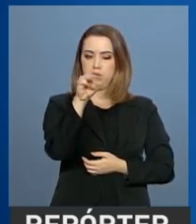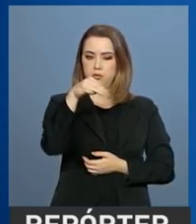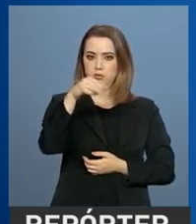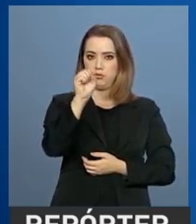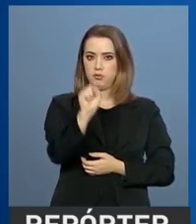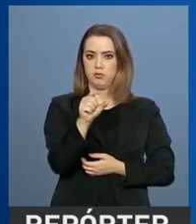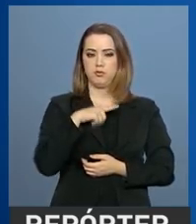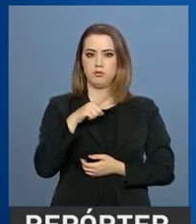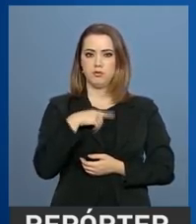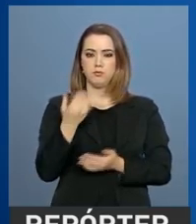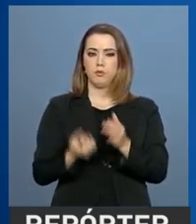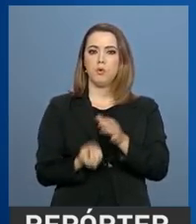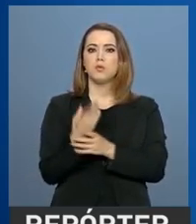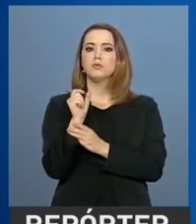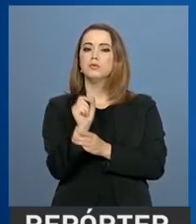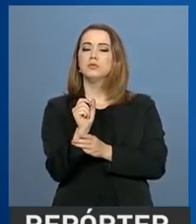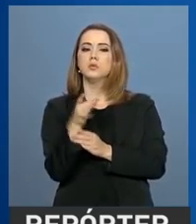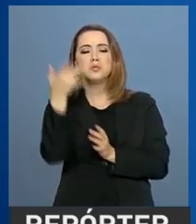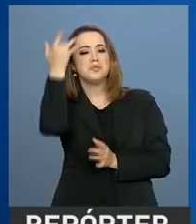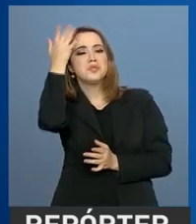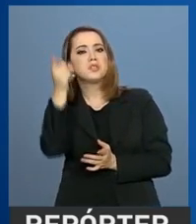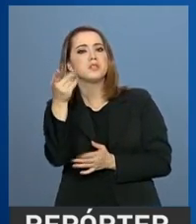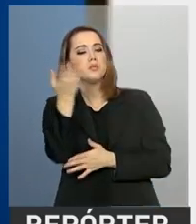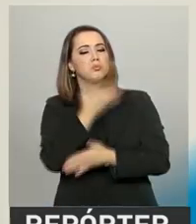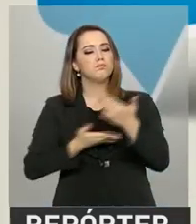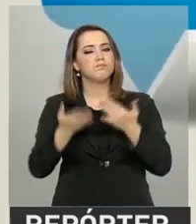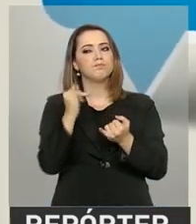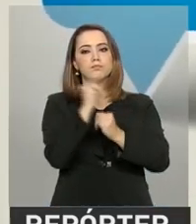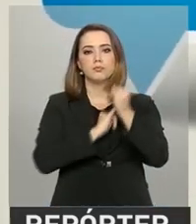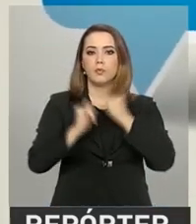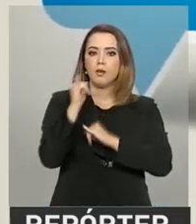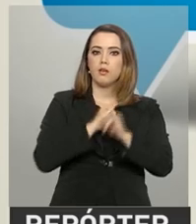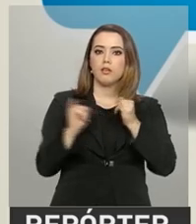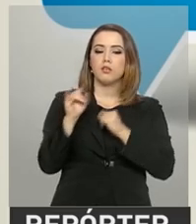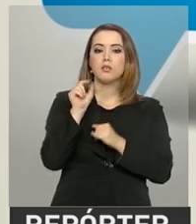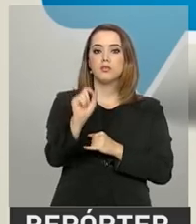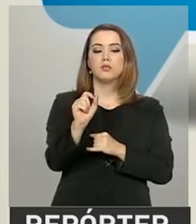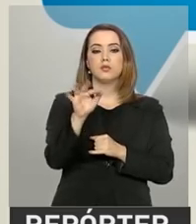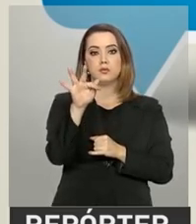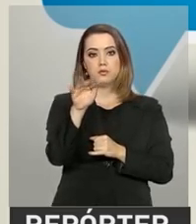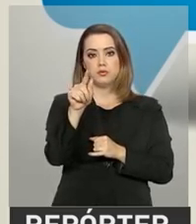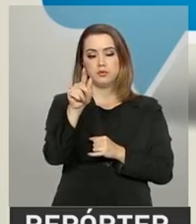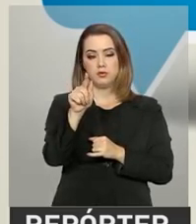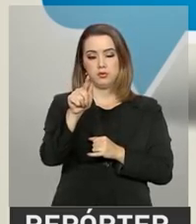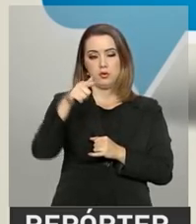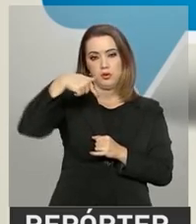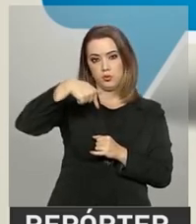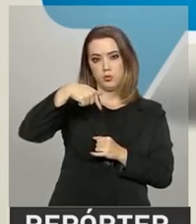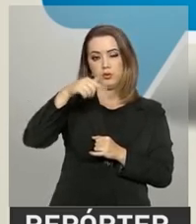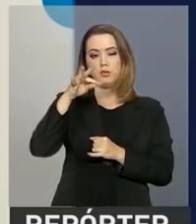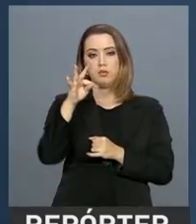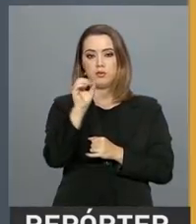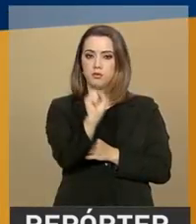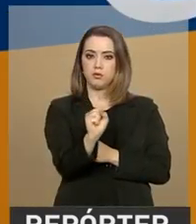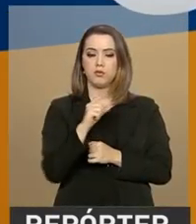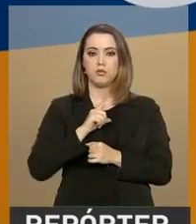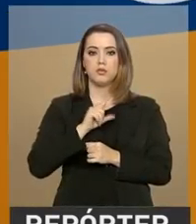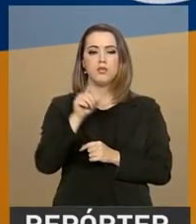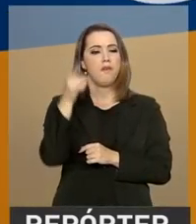FGTS surgiu para facilitar a prestação de informações atualizadas do Fundo de Ana do tempo de serviço para se